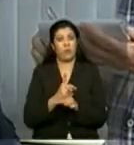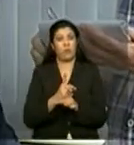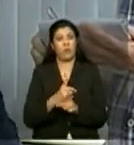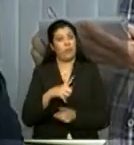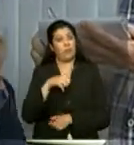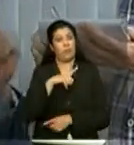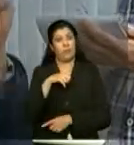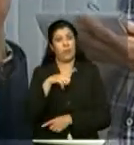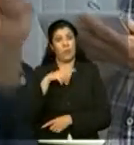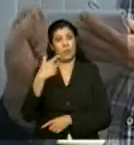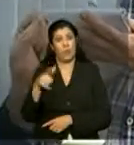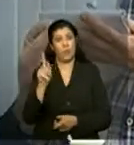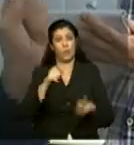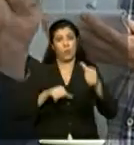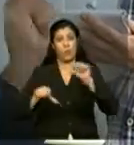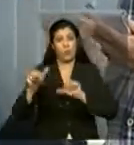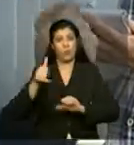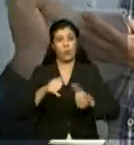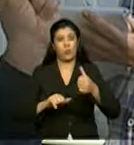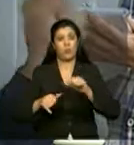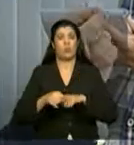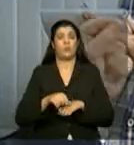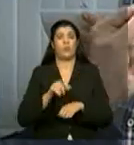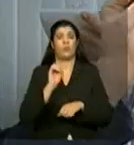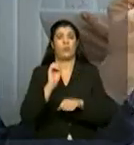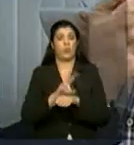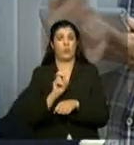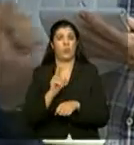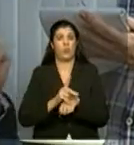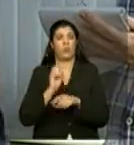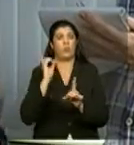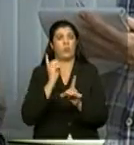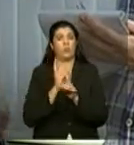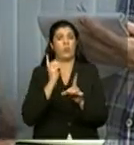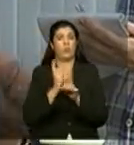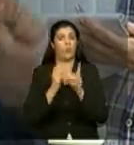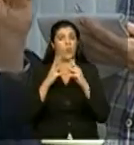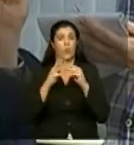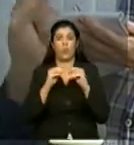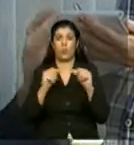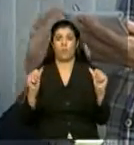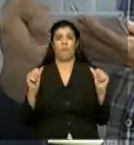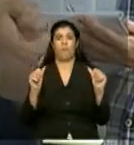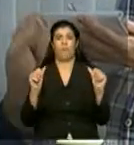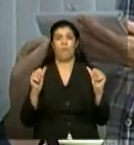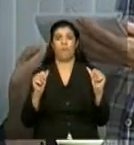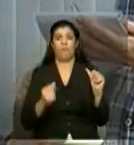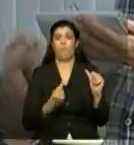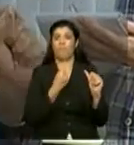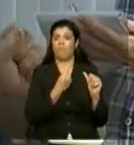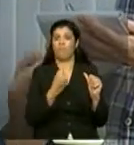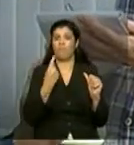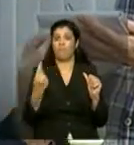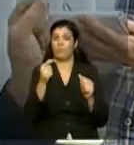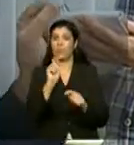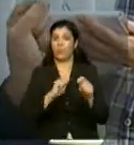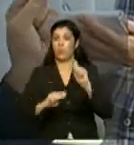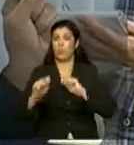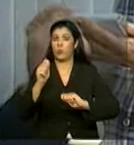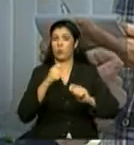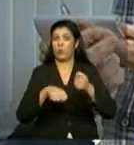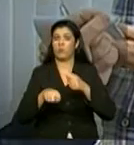tóxicos quem nem caso de que o irã está o irã desaparecido cada substância química e nenhuma